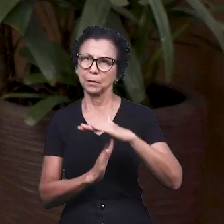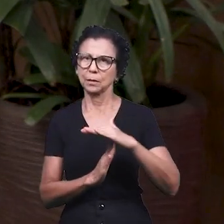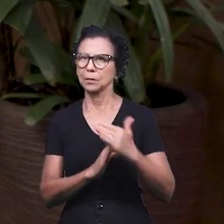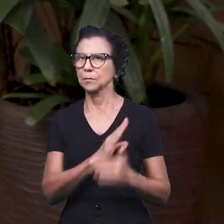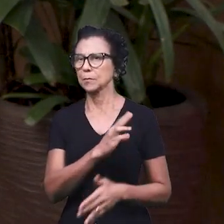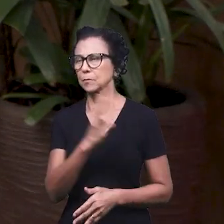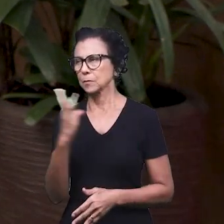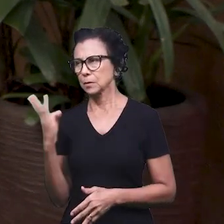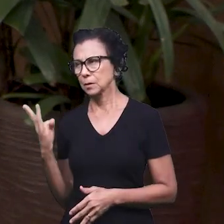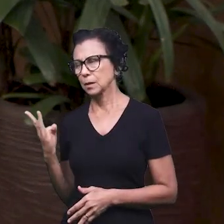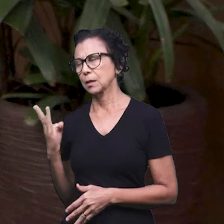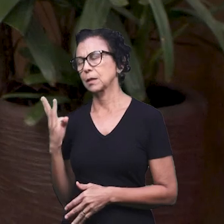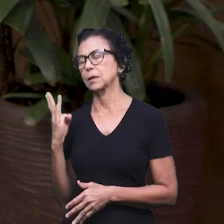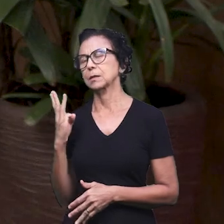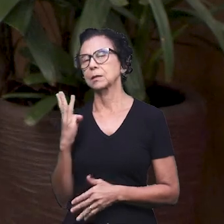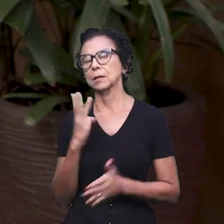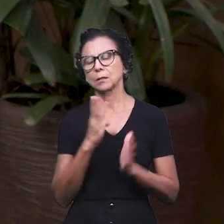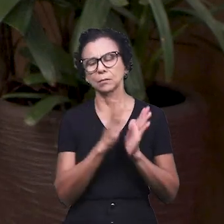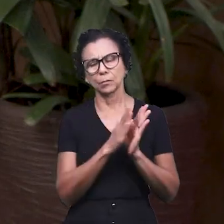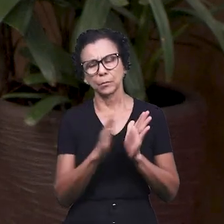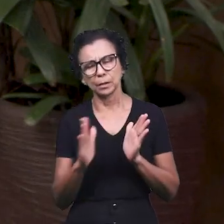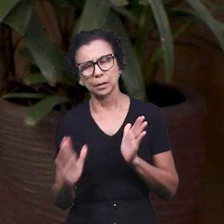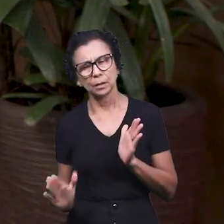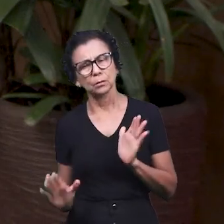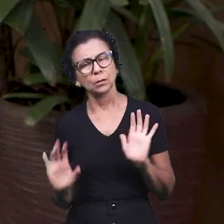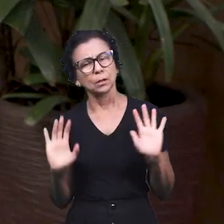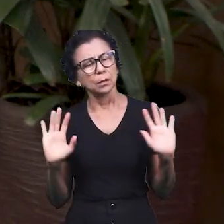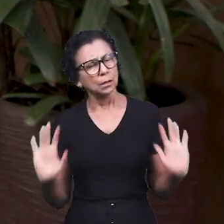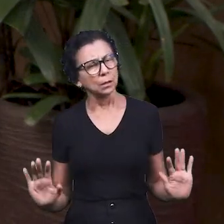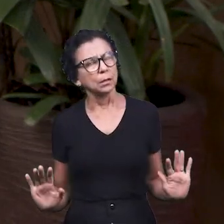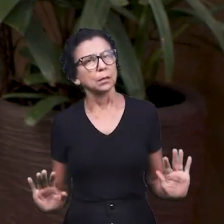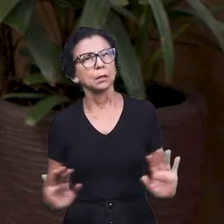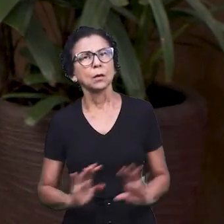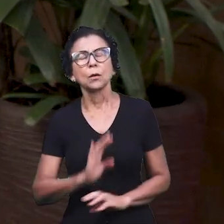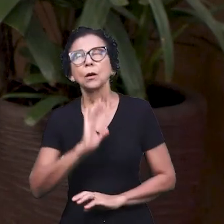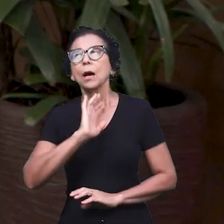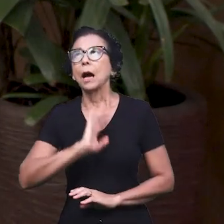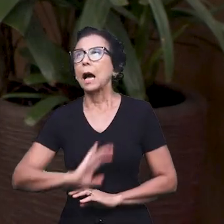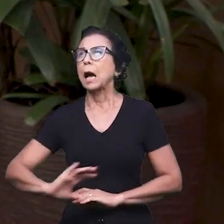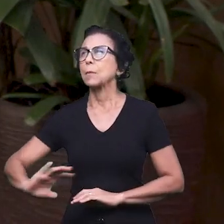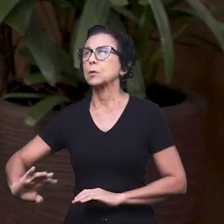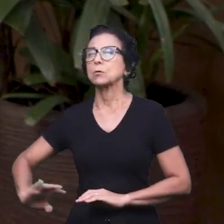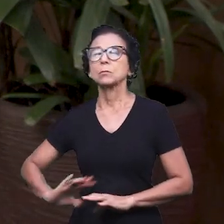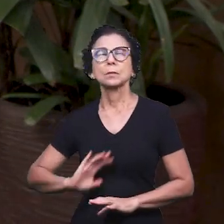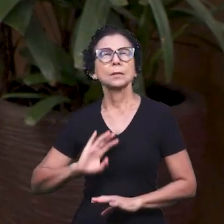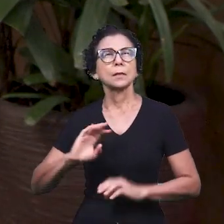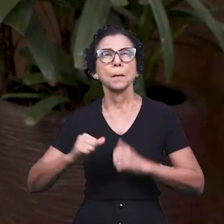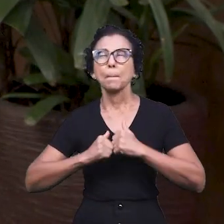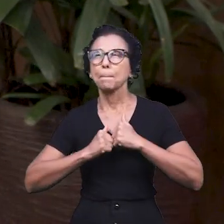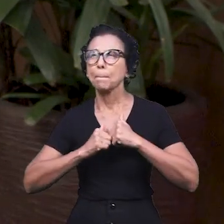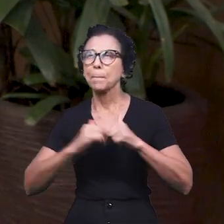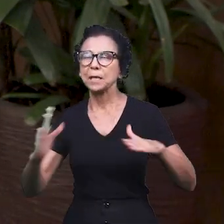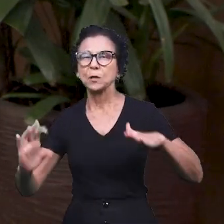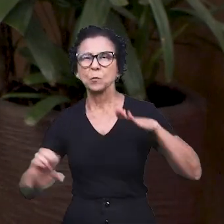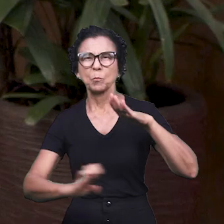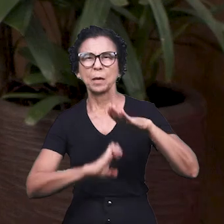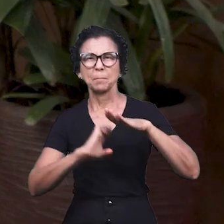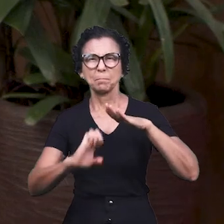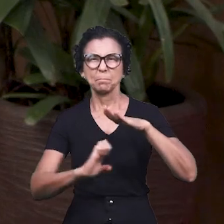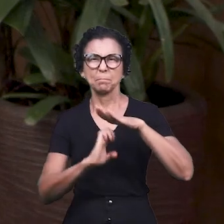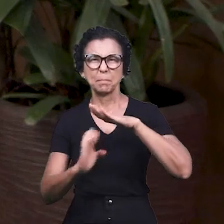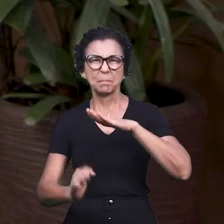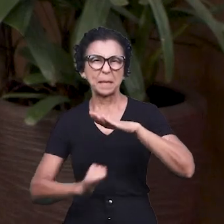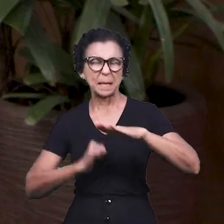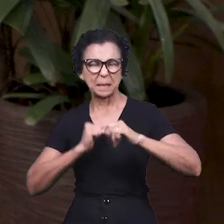vão passando por essas fases de tomar o cuidado. Não, eu sonho com um negócio muito grande. Aí monta um negócio muito grande,